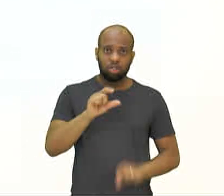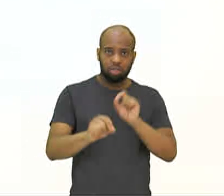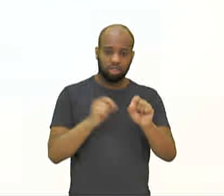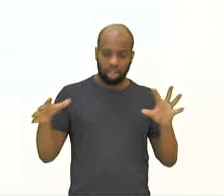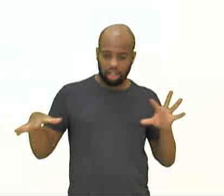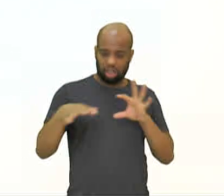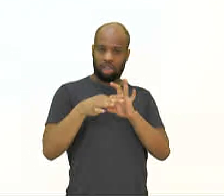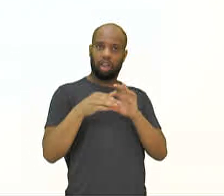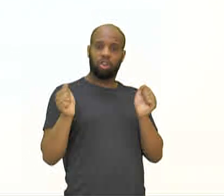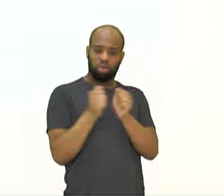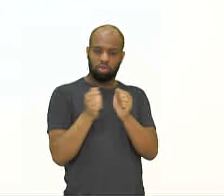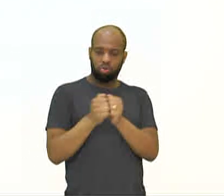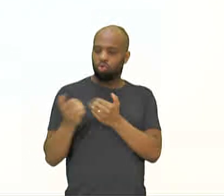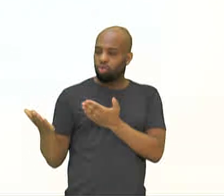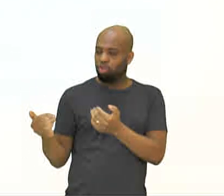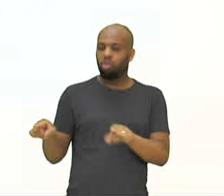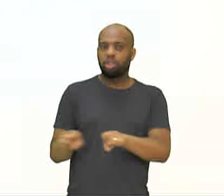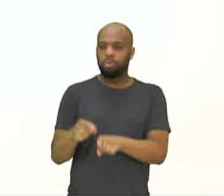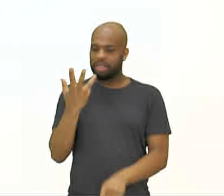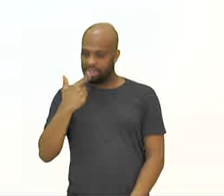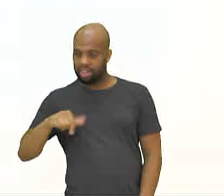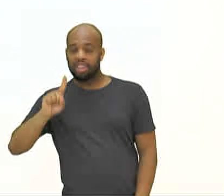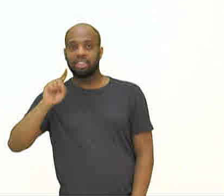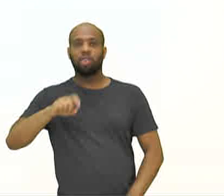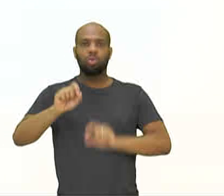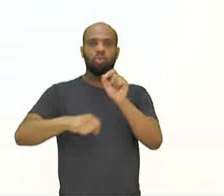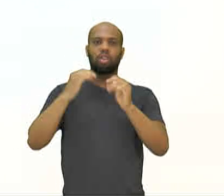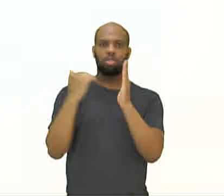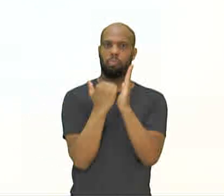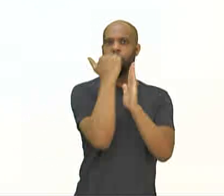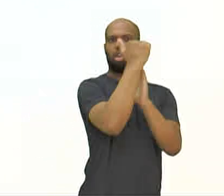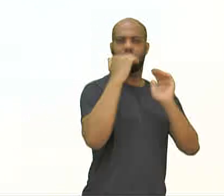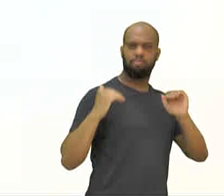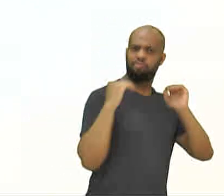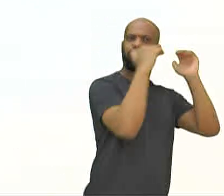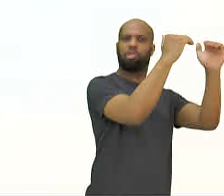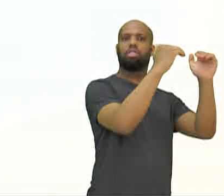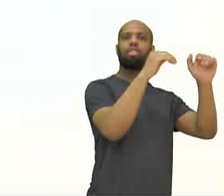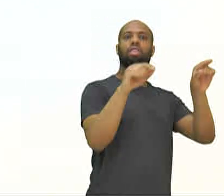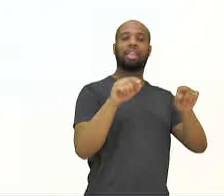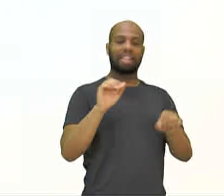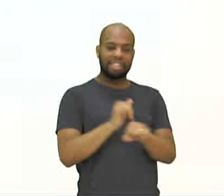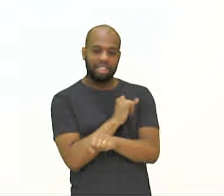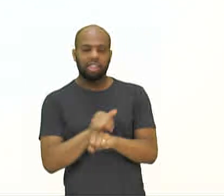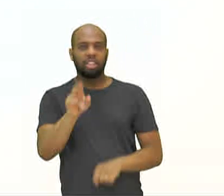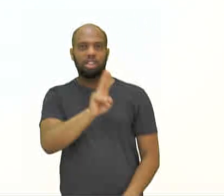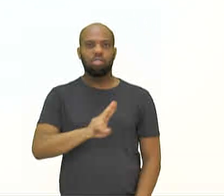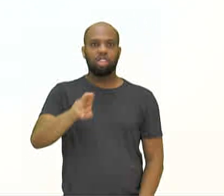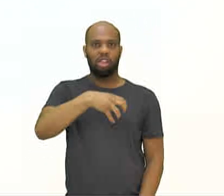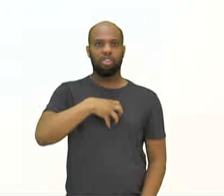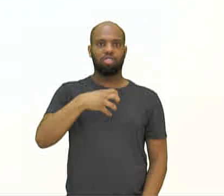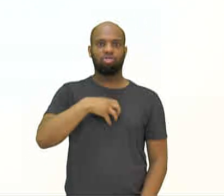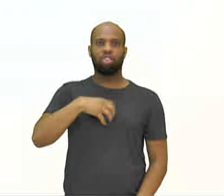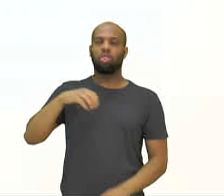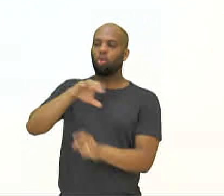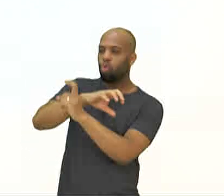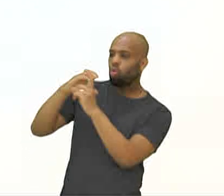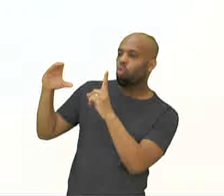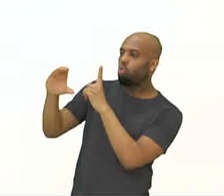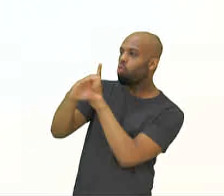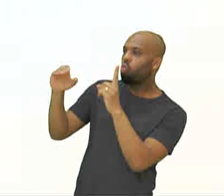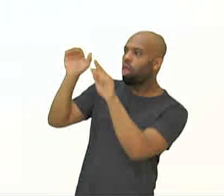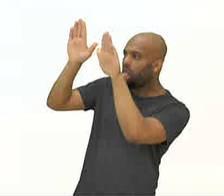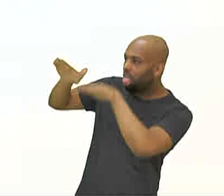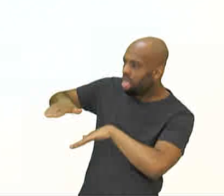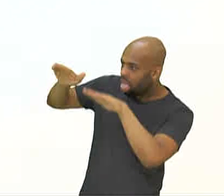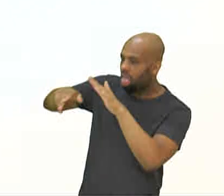veiculado junto aos jovens e às crianças como um ser superior, estratégia usada pelas políticas de culto à personalidade. Por